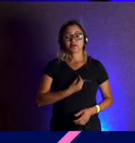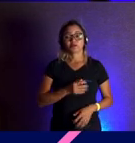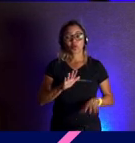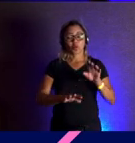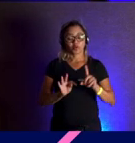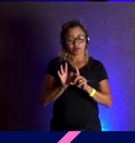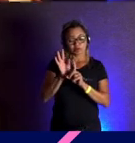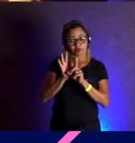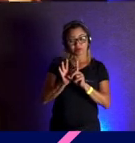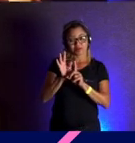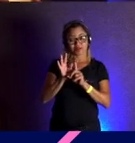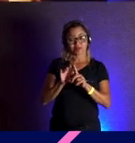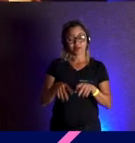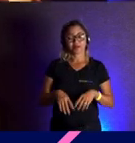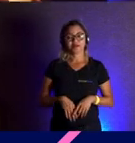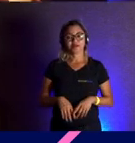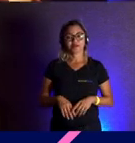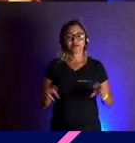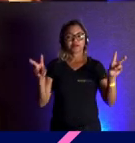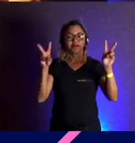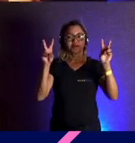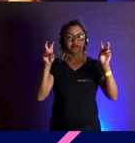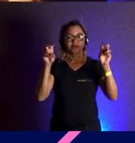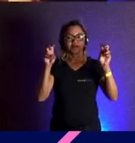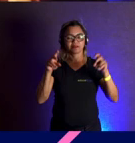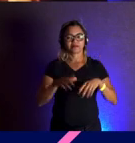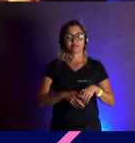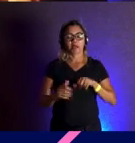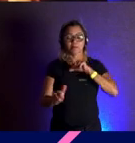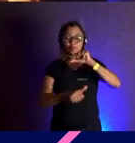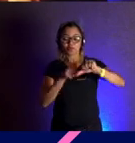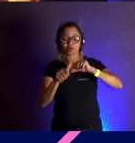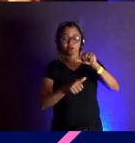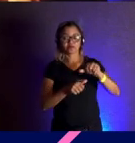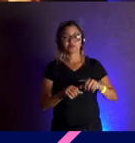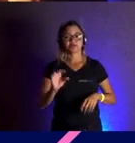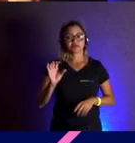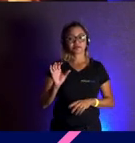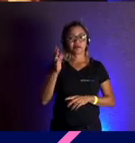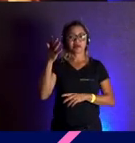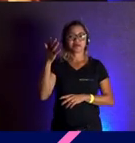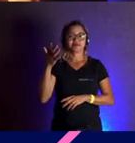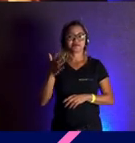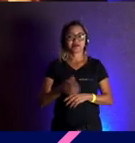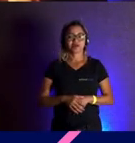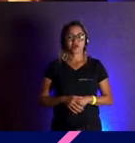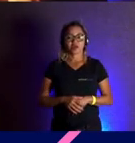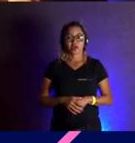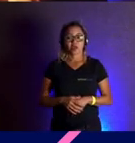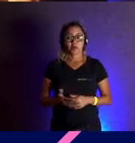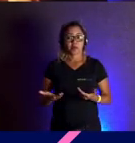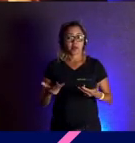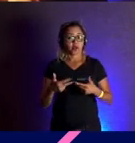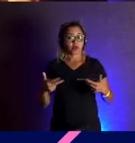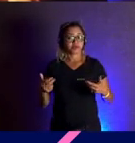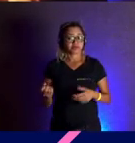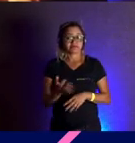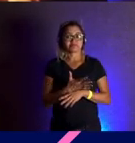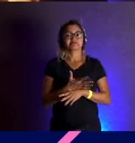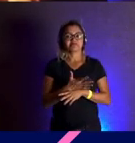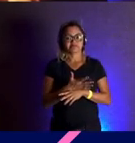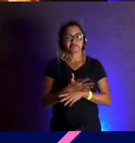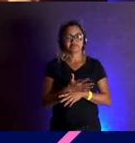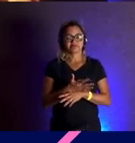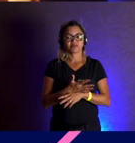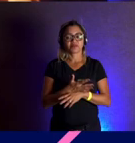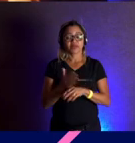clima, entre aspas, por conta dessas mudanças climáticas, entre aspas, algo novo, né? Então,